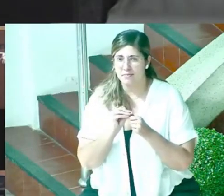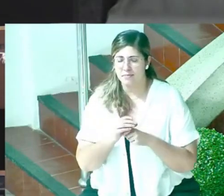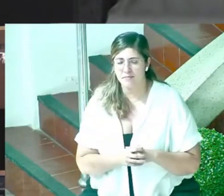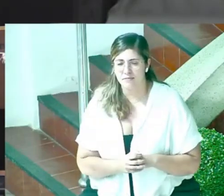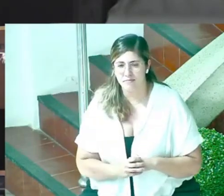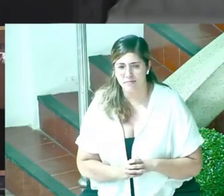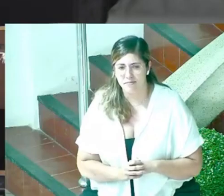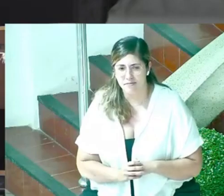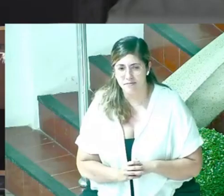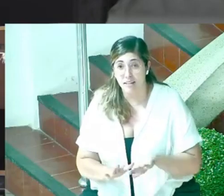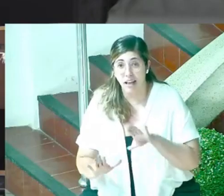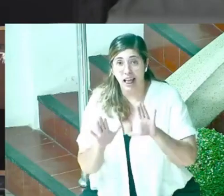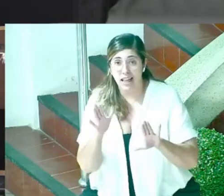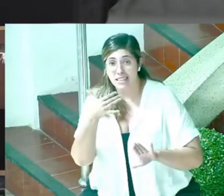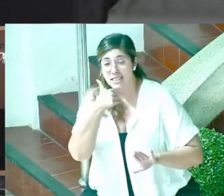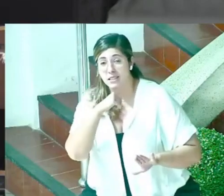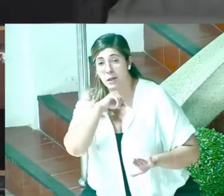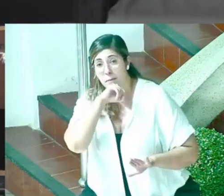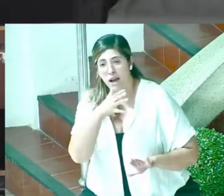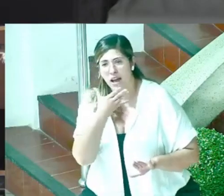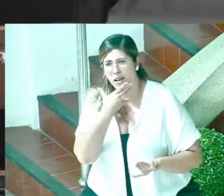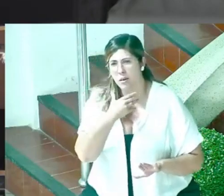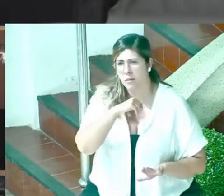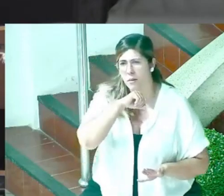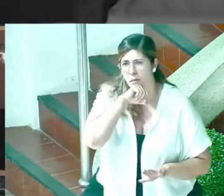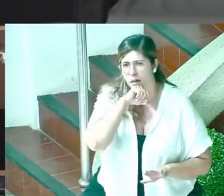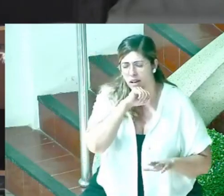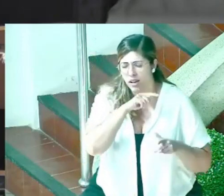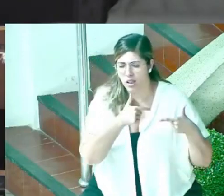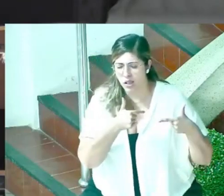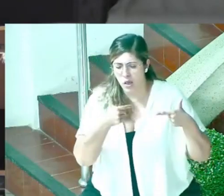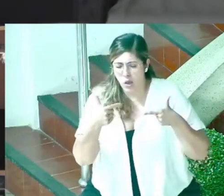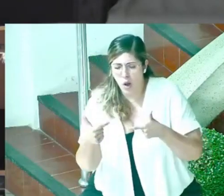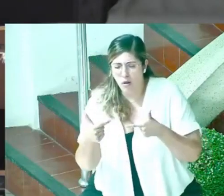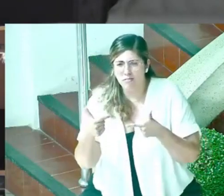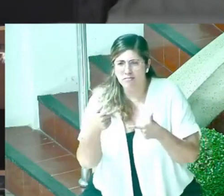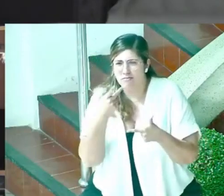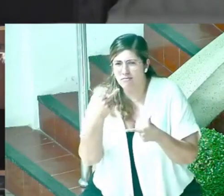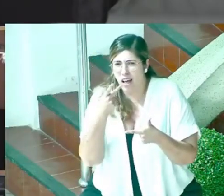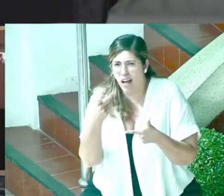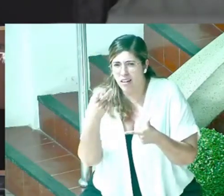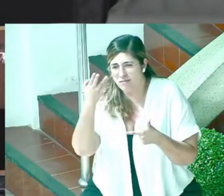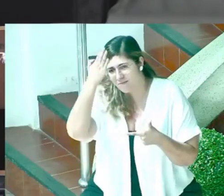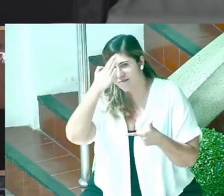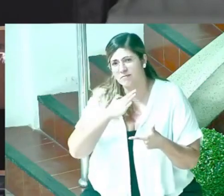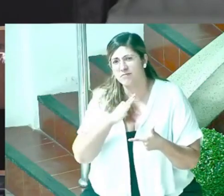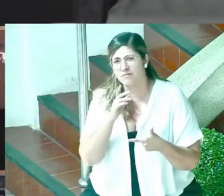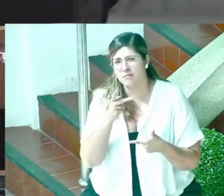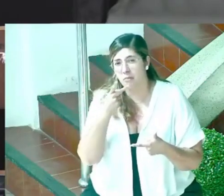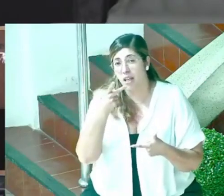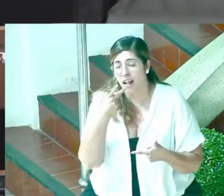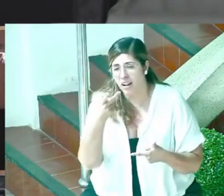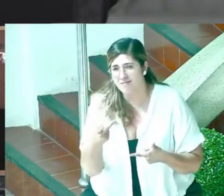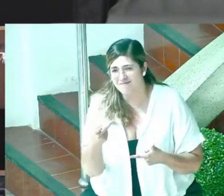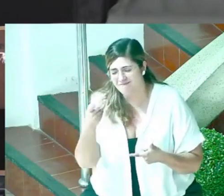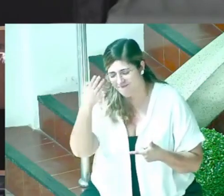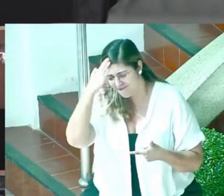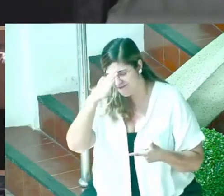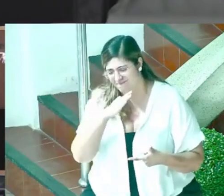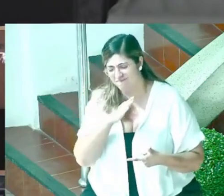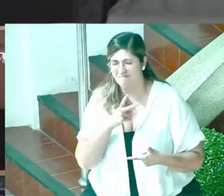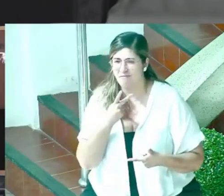conduzida e tentada a falar mal, a se defender, a praticar uma espécie de